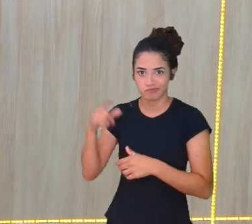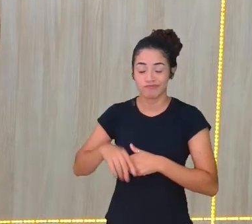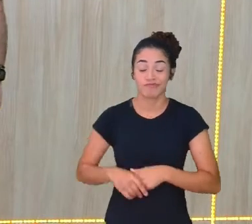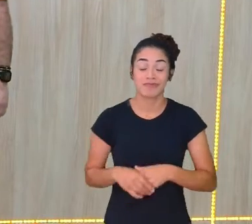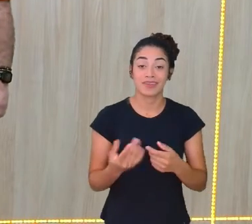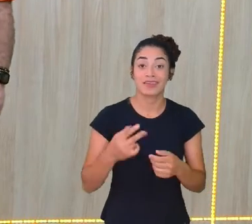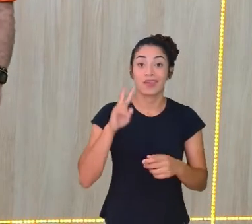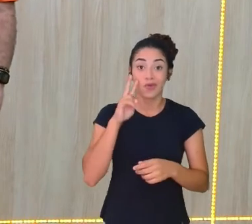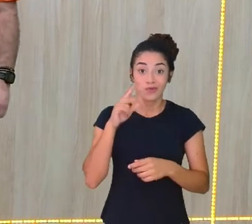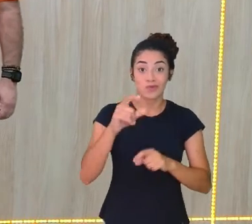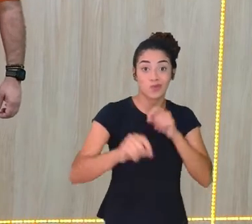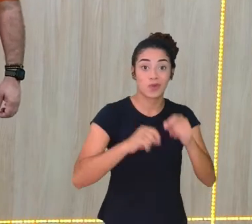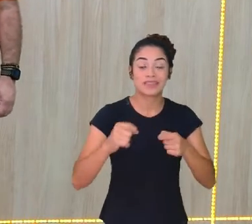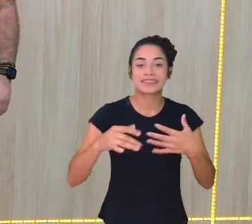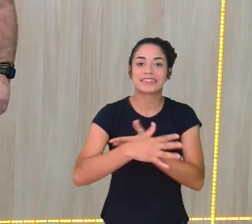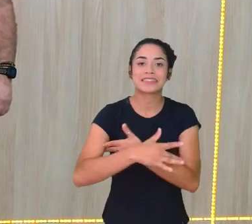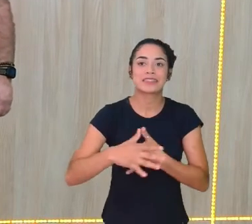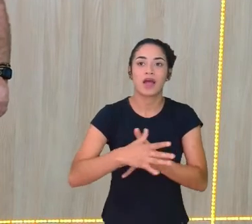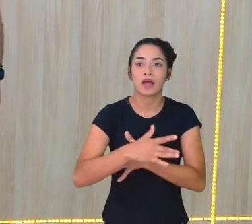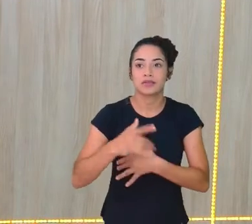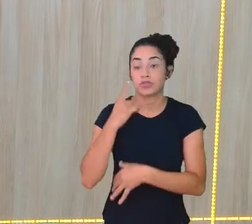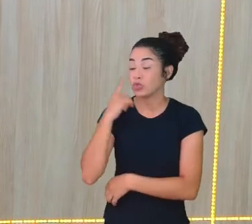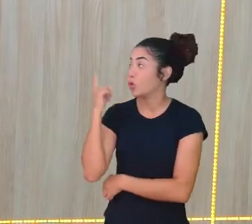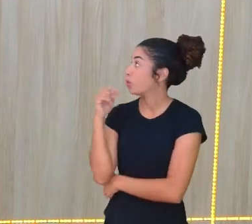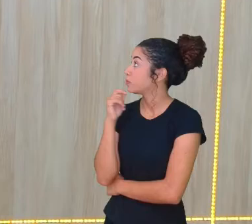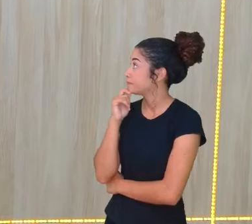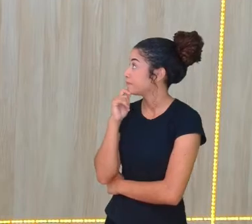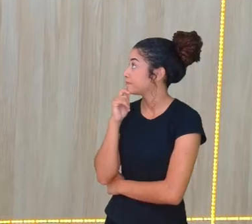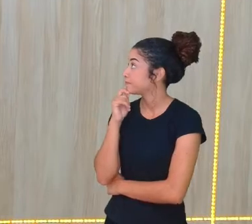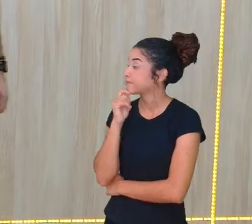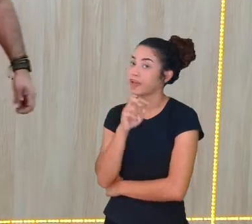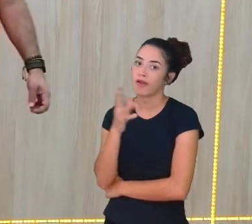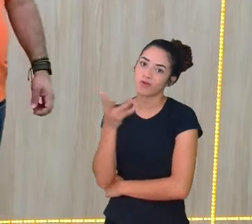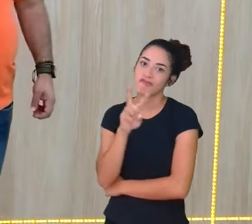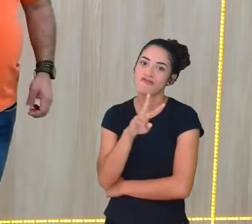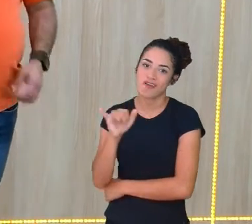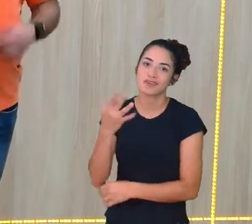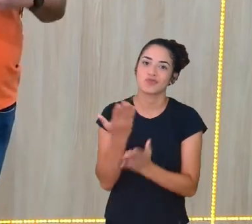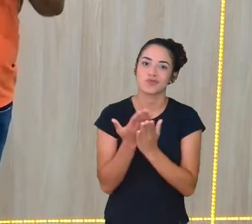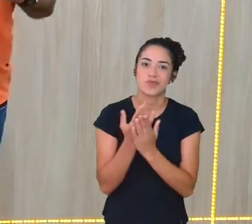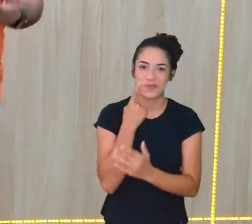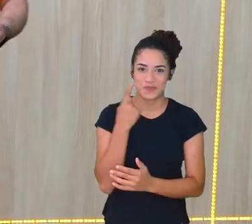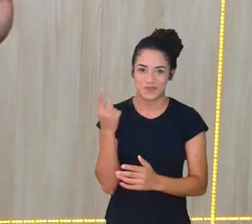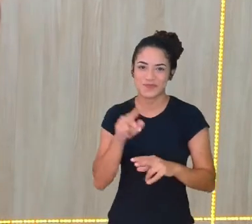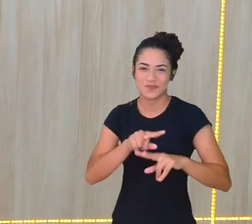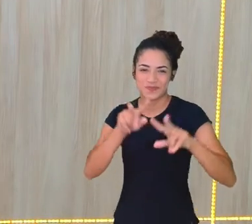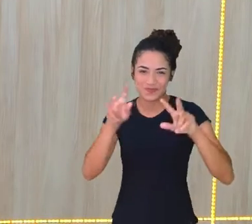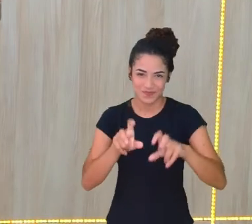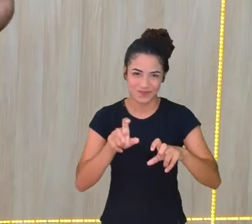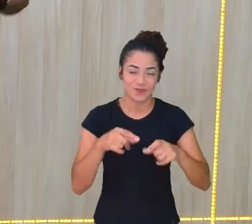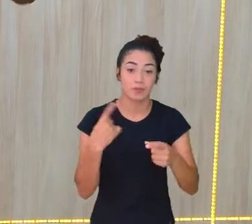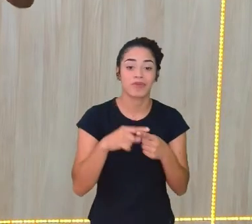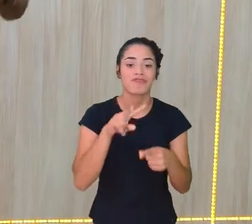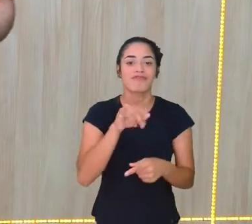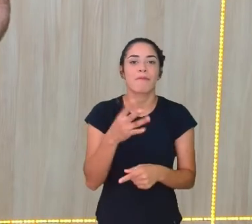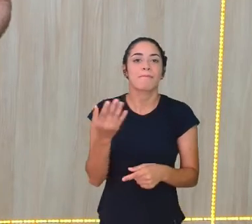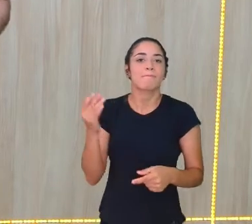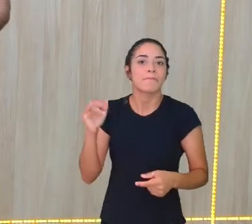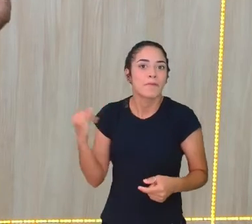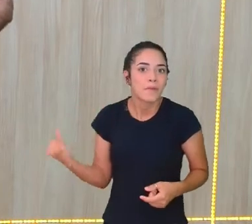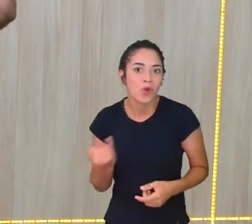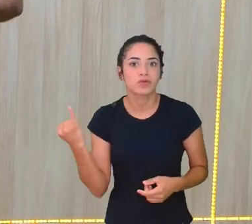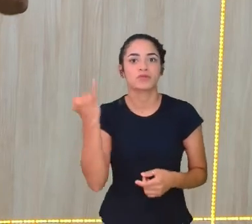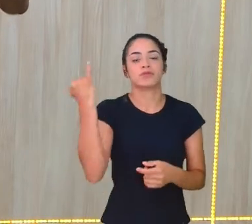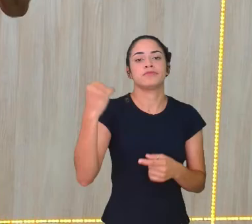cidade grega de Atenas, né? Então a gente vai estudar essa cidade, porque ela vai ser muito importante, porque é a partir